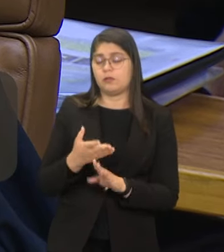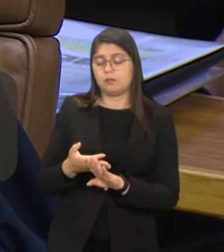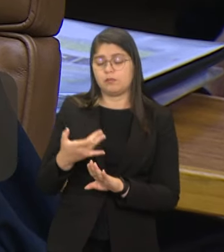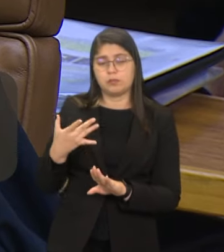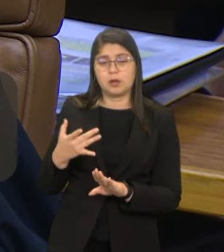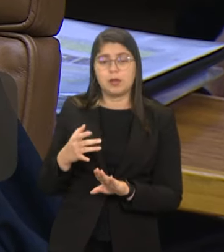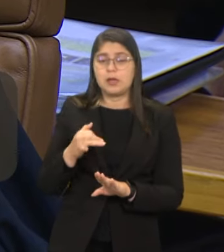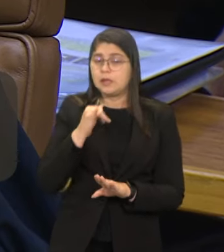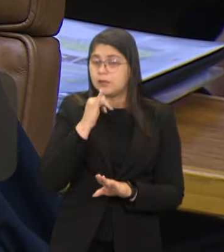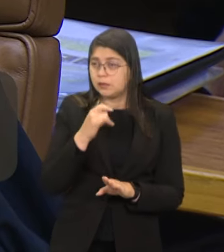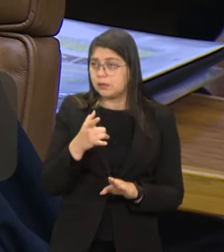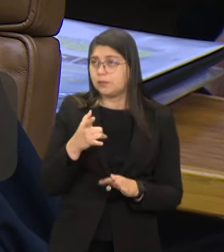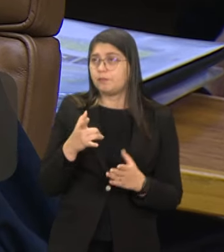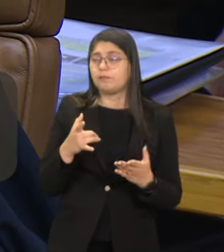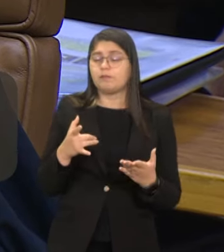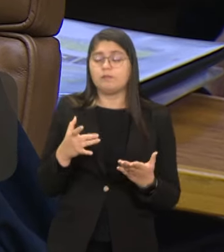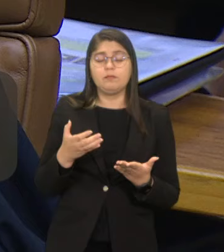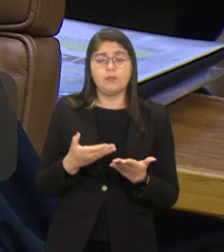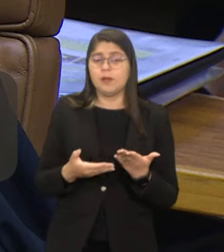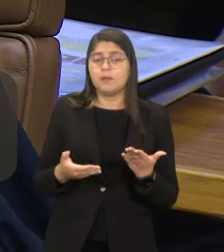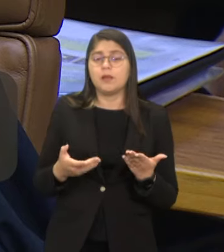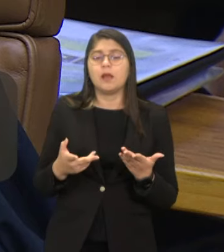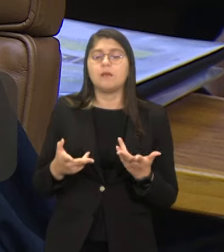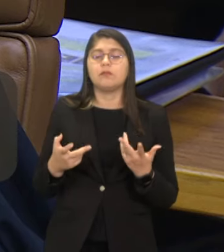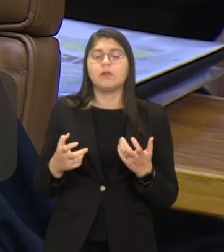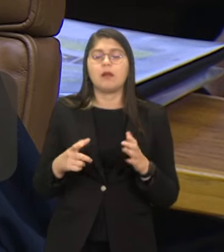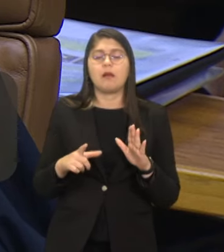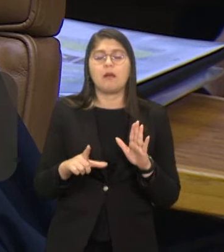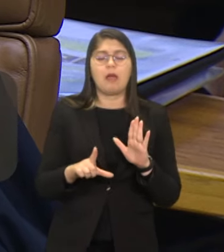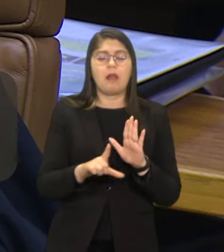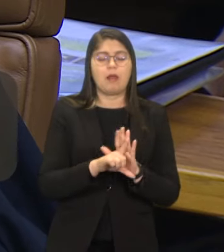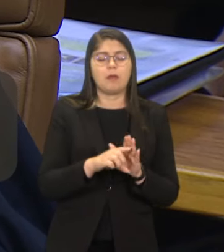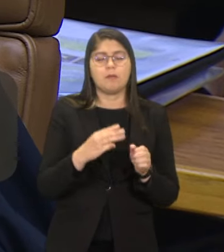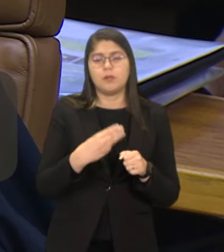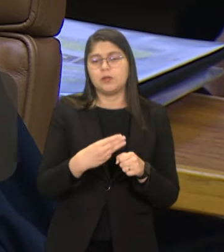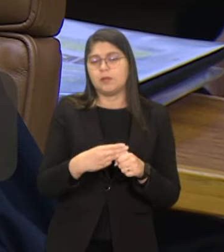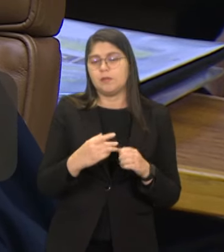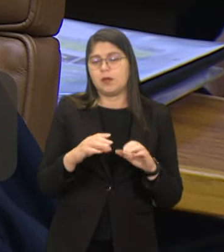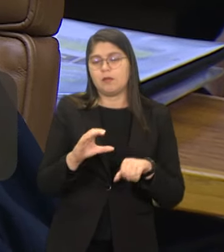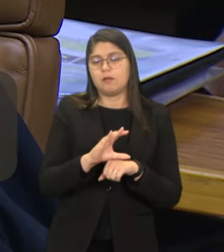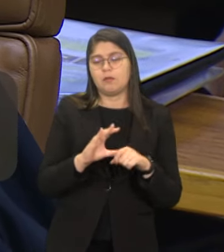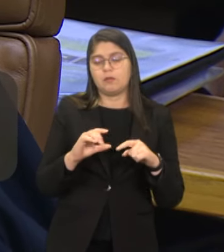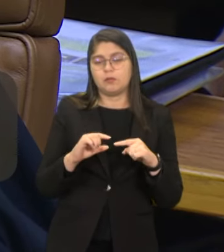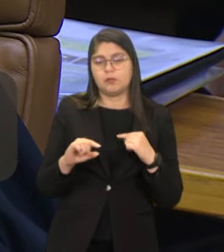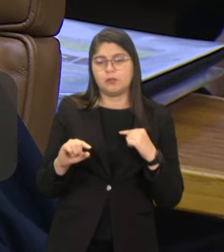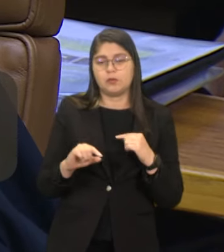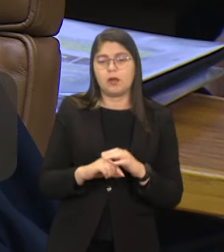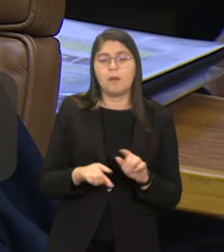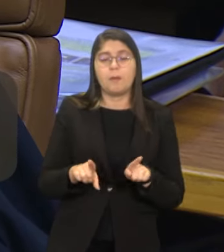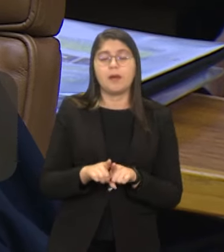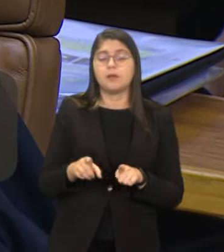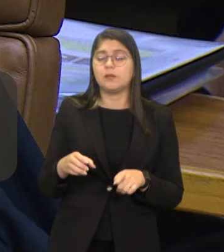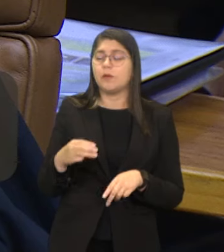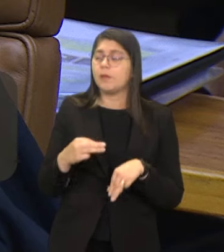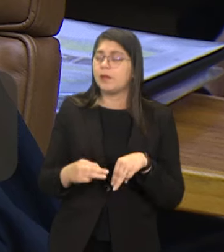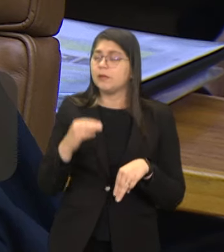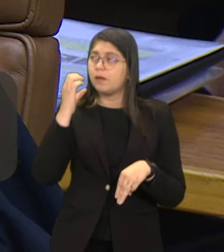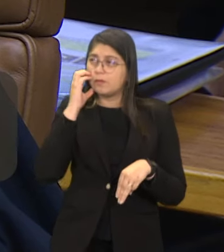eu reconheço a inconstitucionalidade da lei municipal, que, como disse o ministro Flávio, nos outros casos, nós tínhamos leis